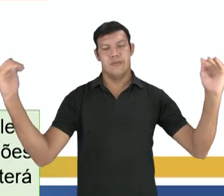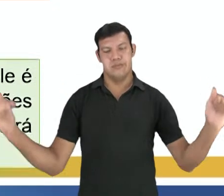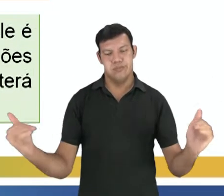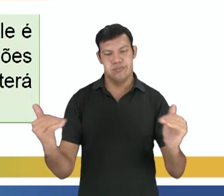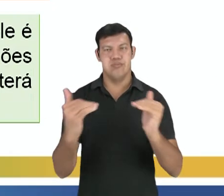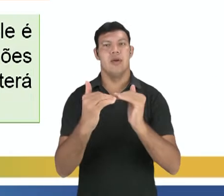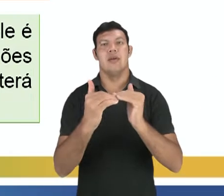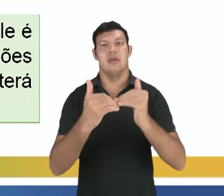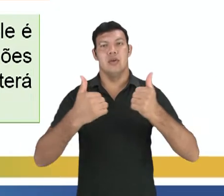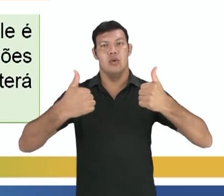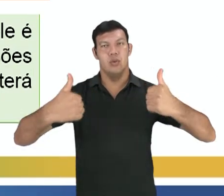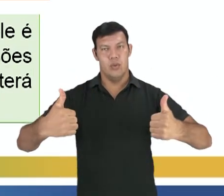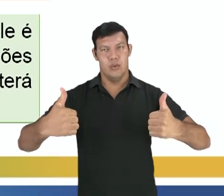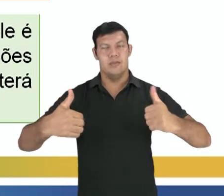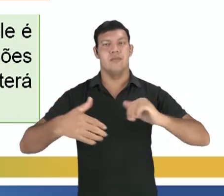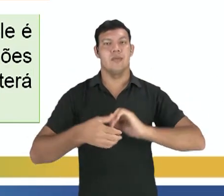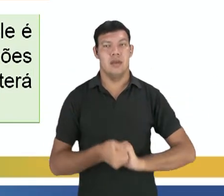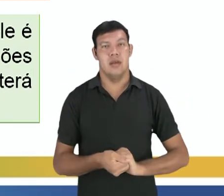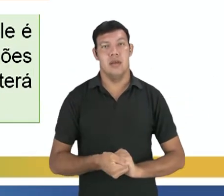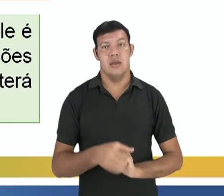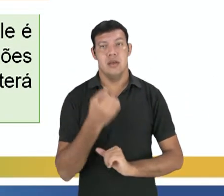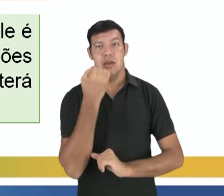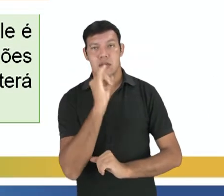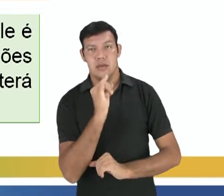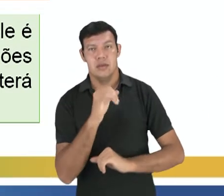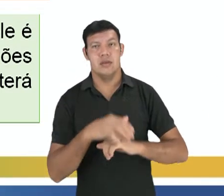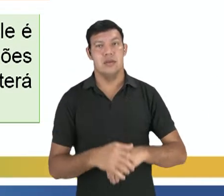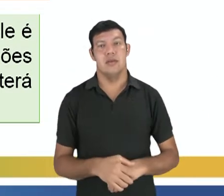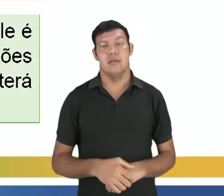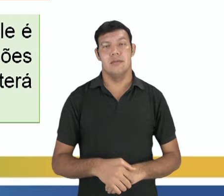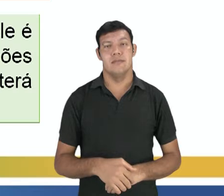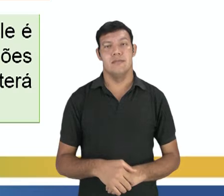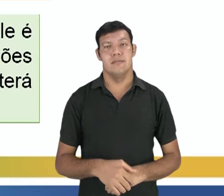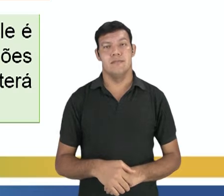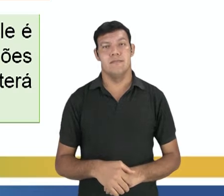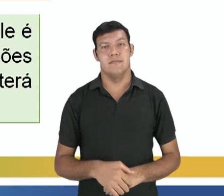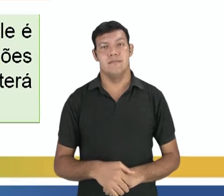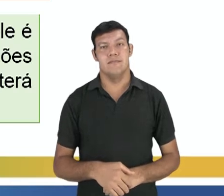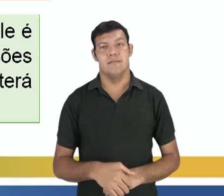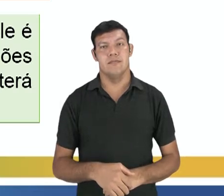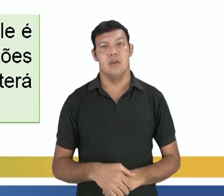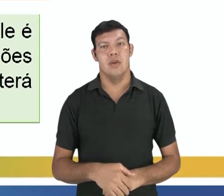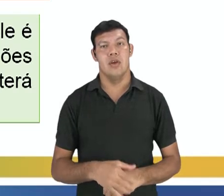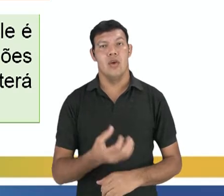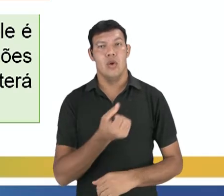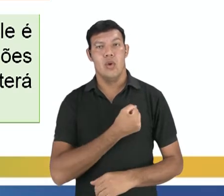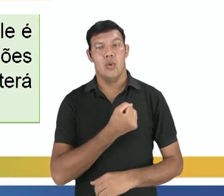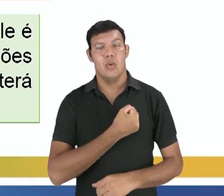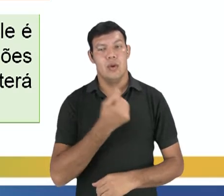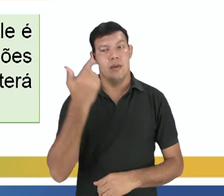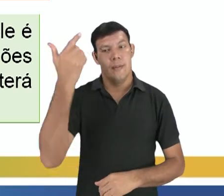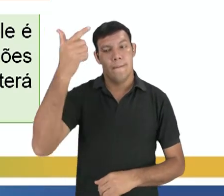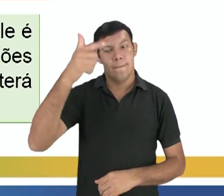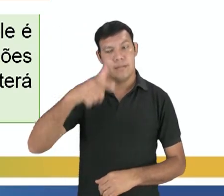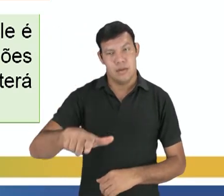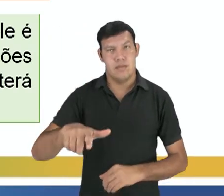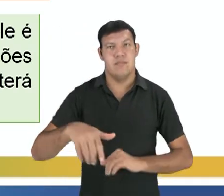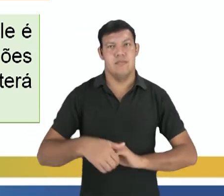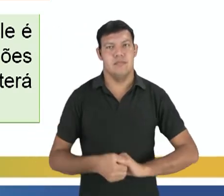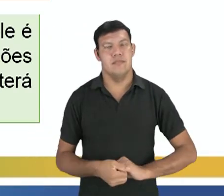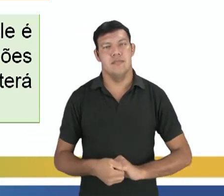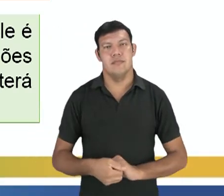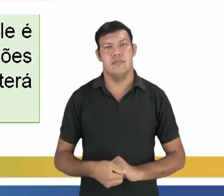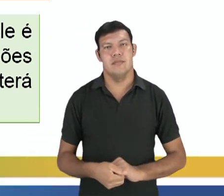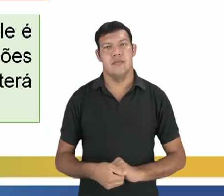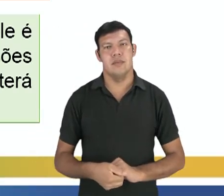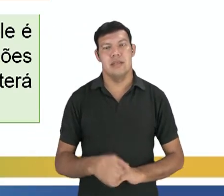1. Se um dos elementos não for divisível por esse número primo, ele é repetido no lugar do resultado.